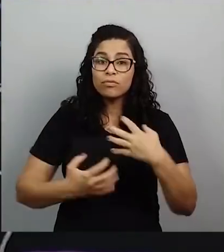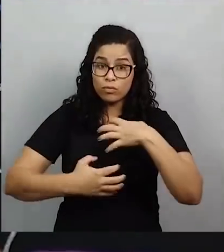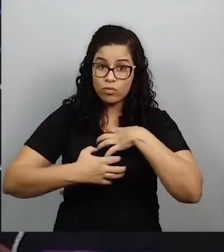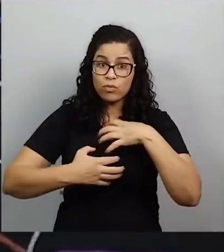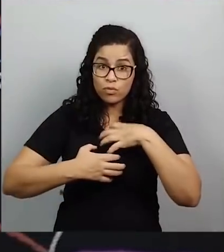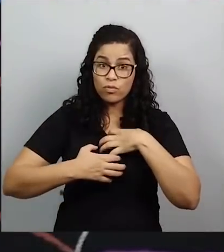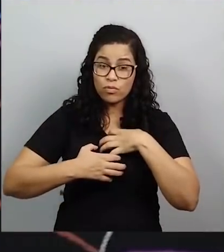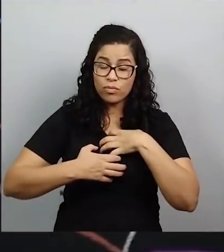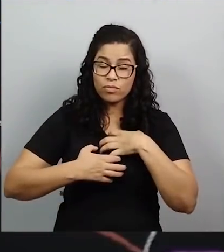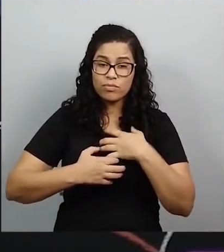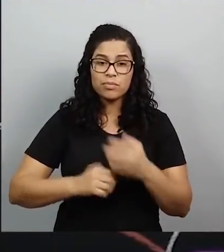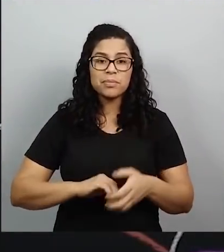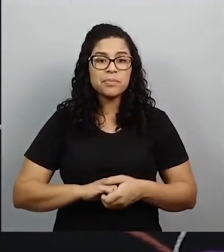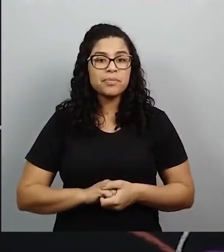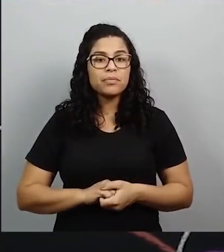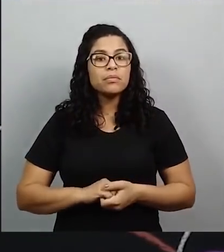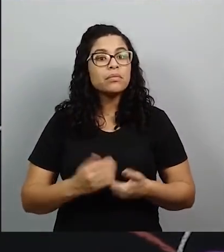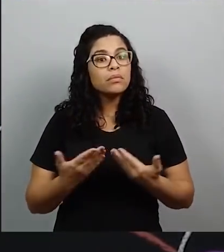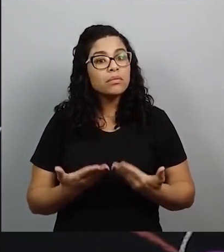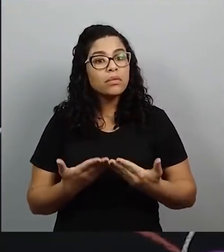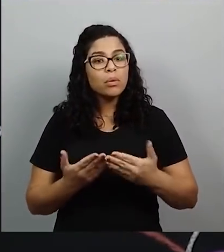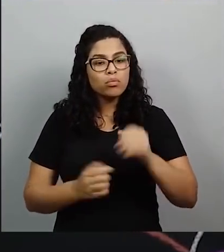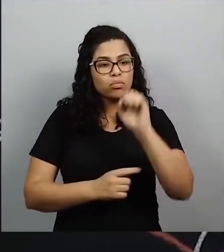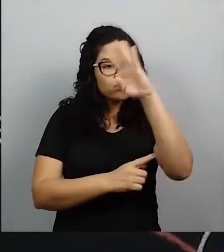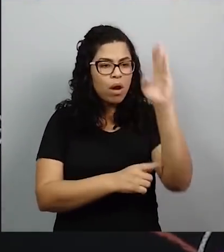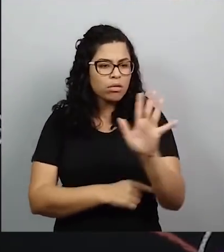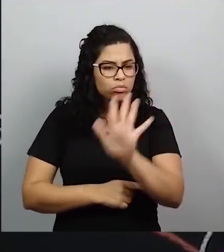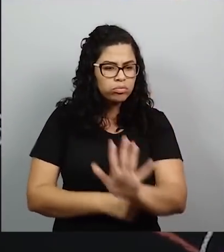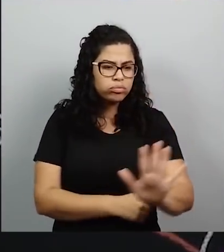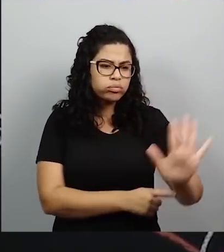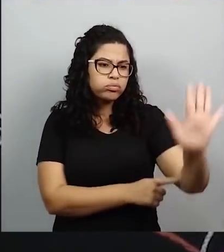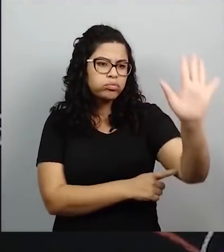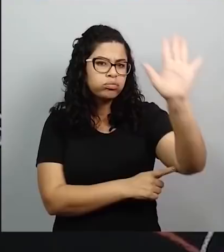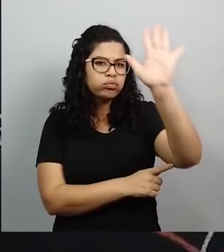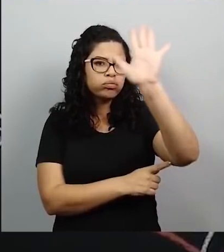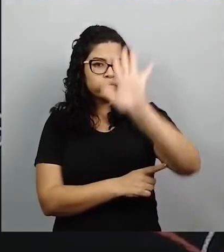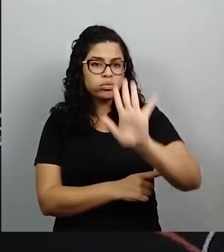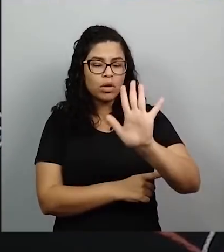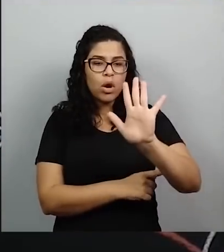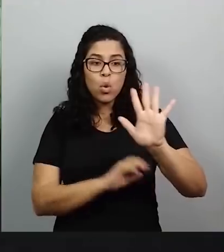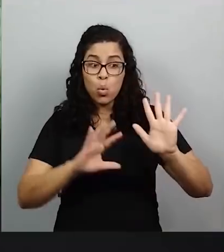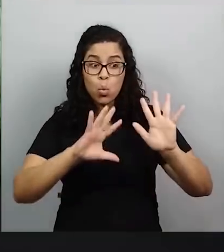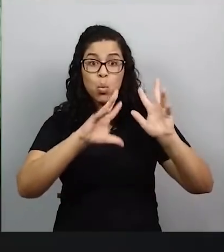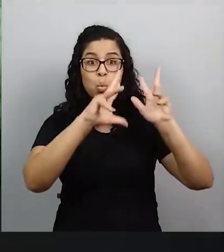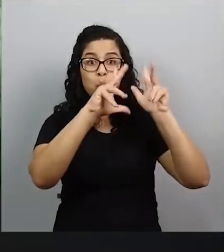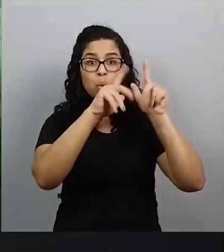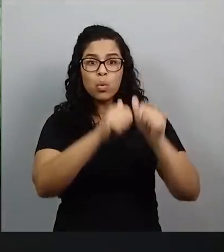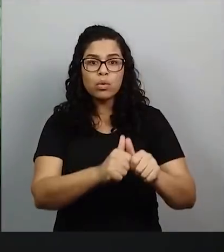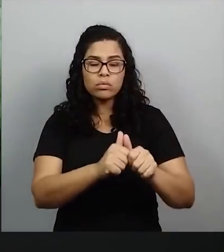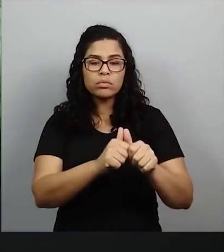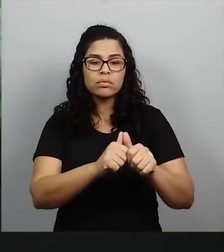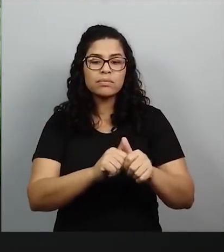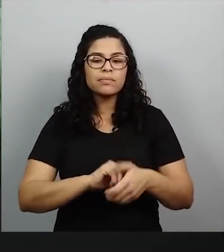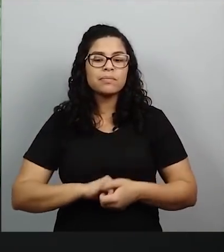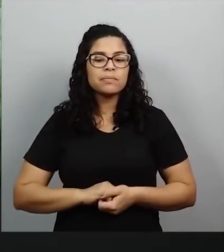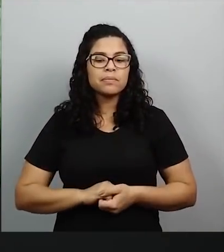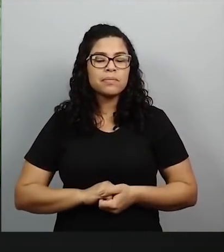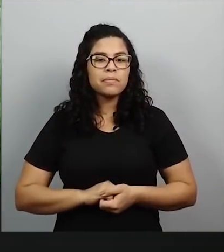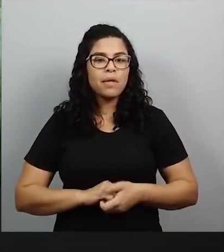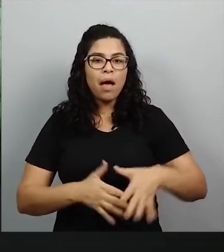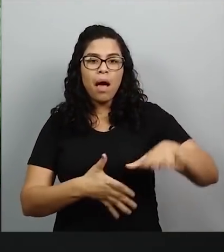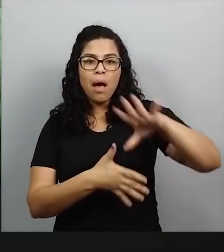Dessa maneira, então, o território do Brasil, que viria a ser o Brasil, que a gente vai chamar de América